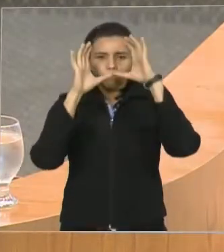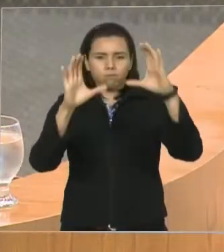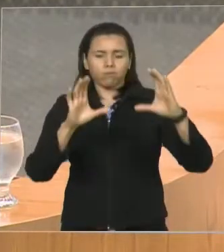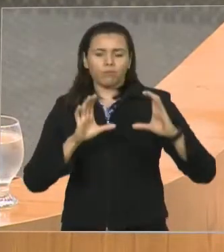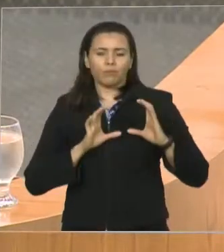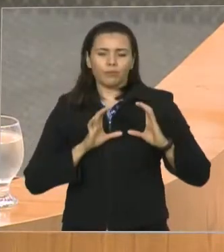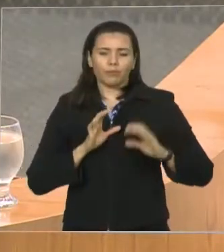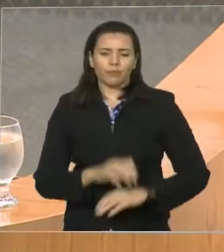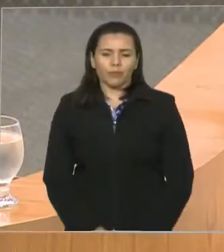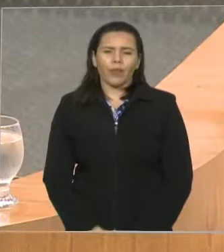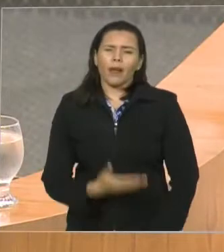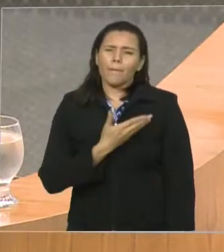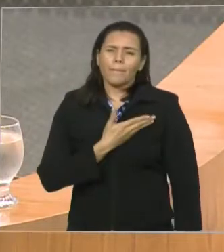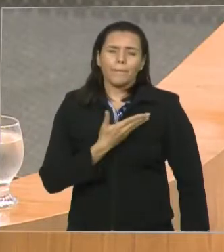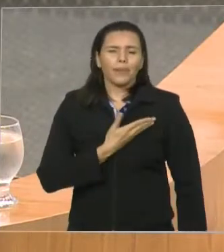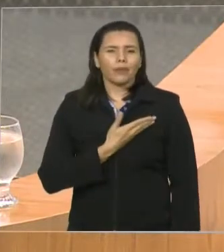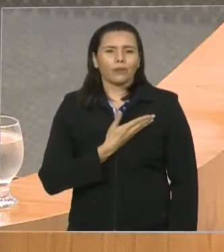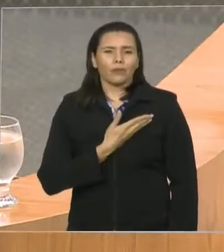Meu amigo doutor Bentivi,